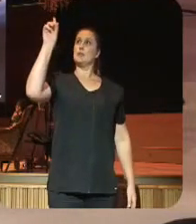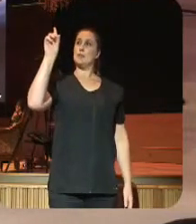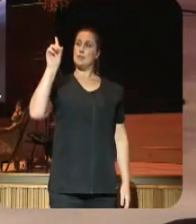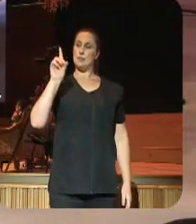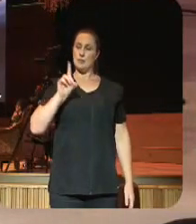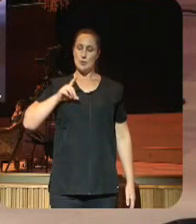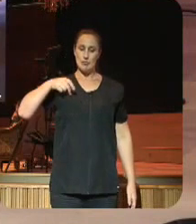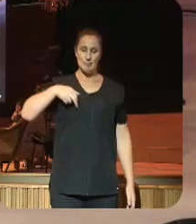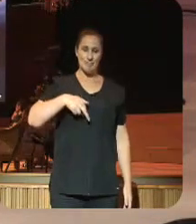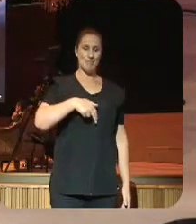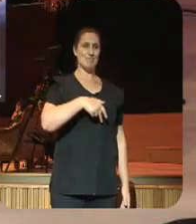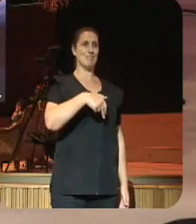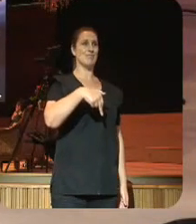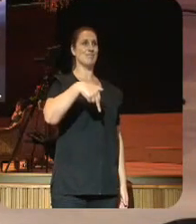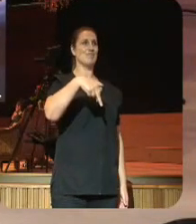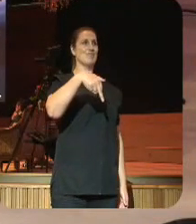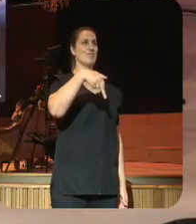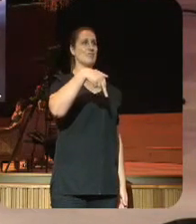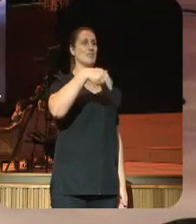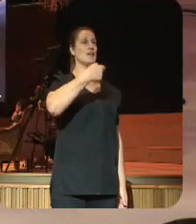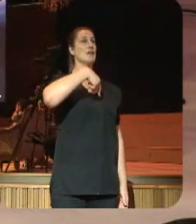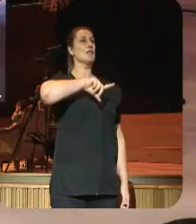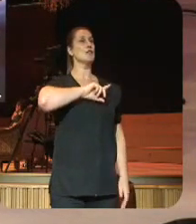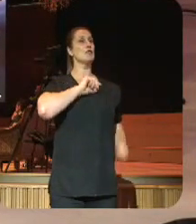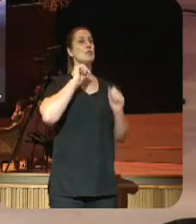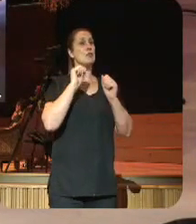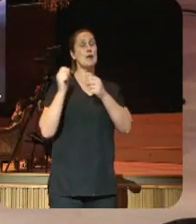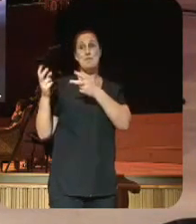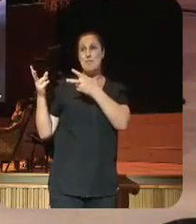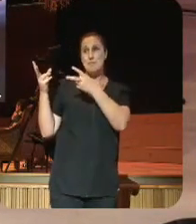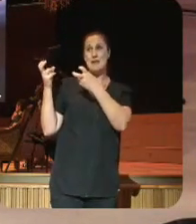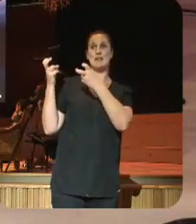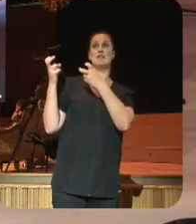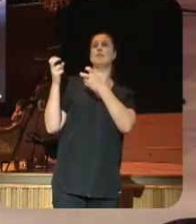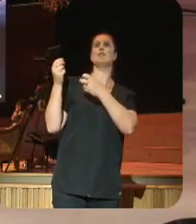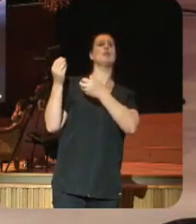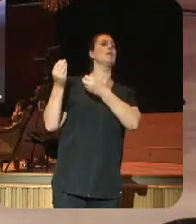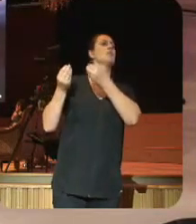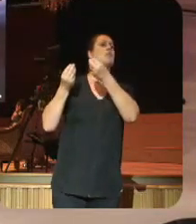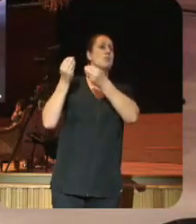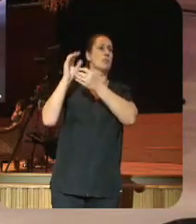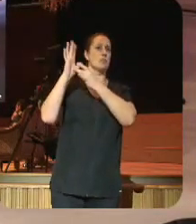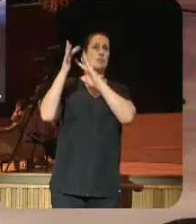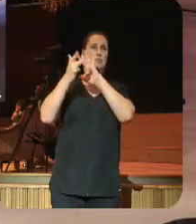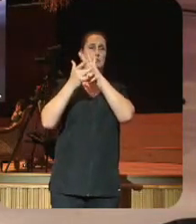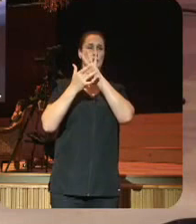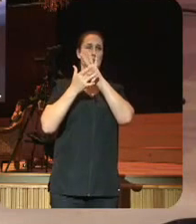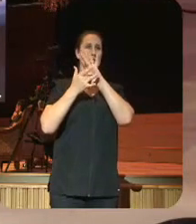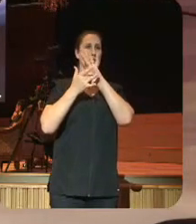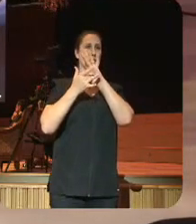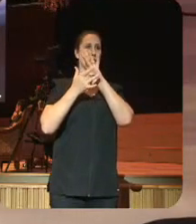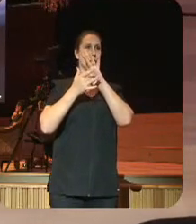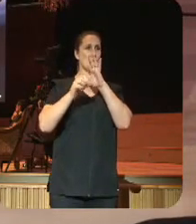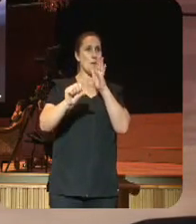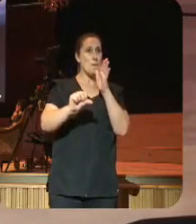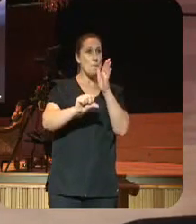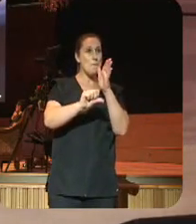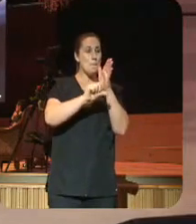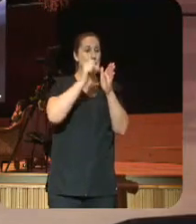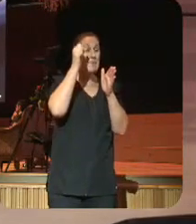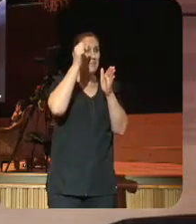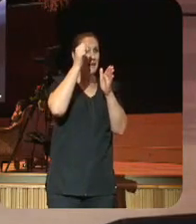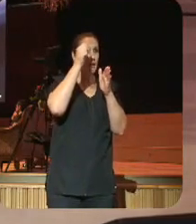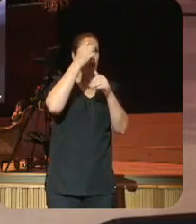carne, e a gente pode agora perceber quem Ele é. O primeiro tesouro a